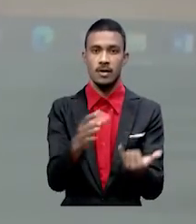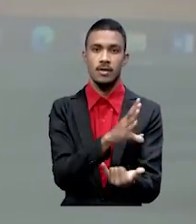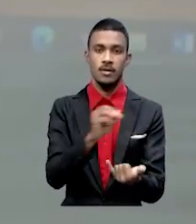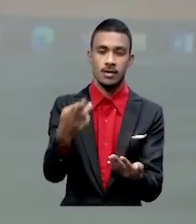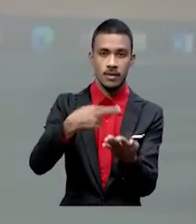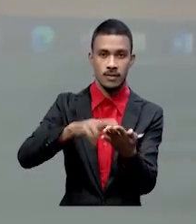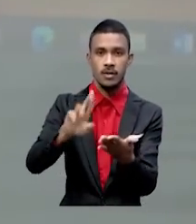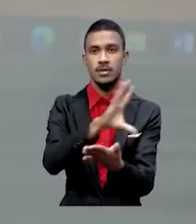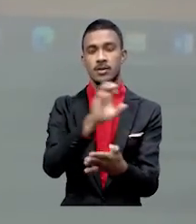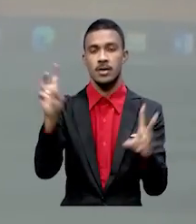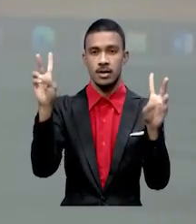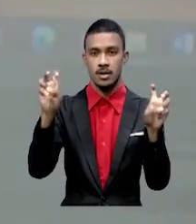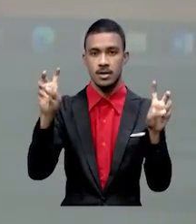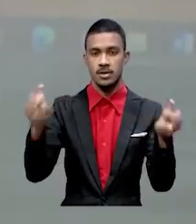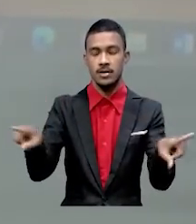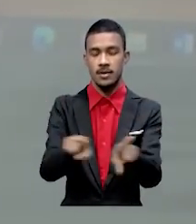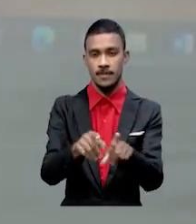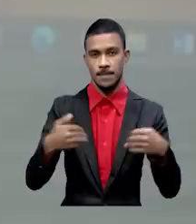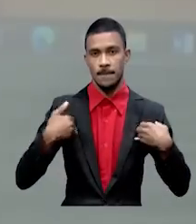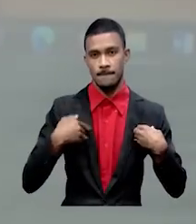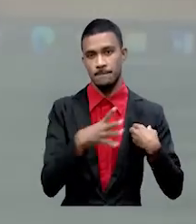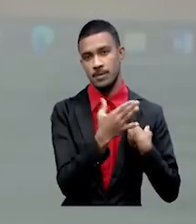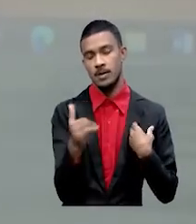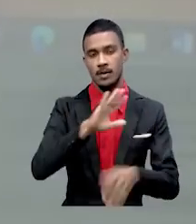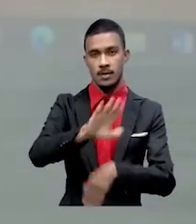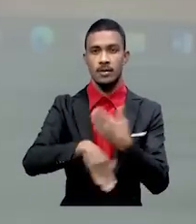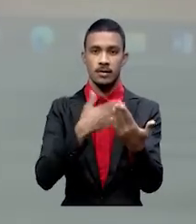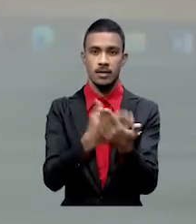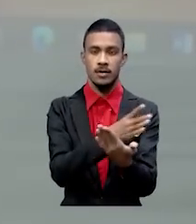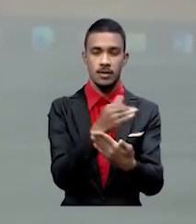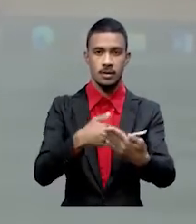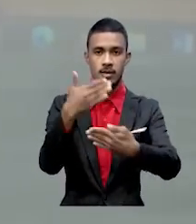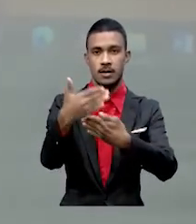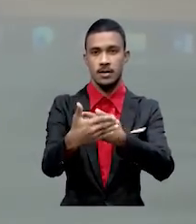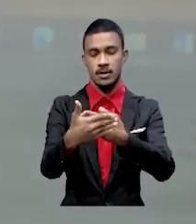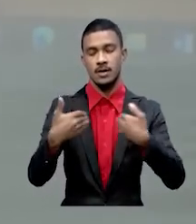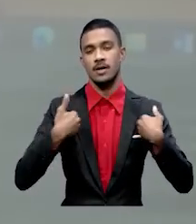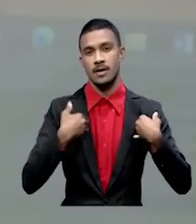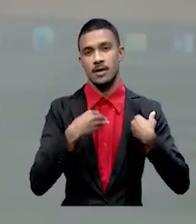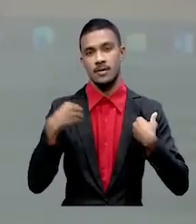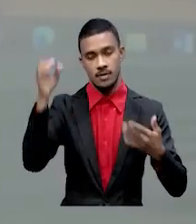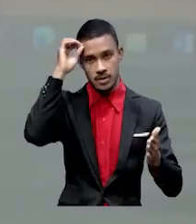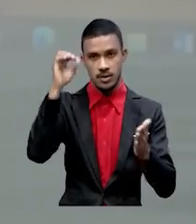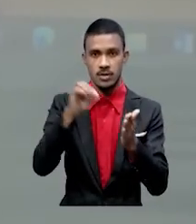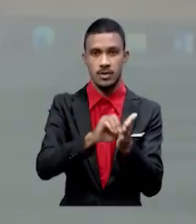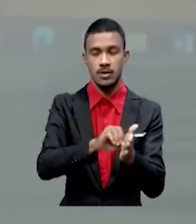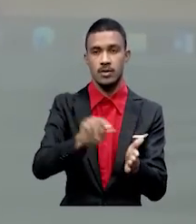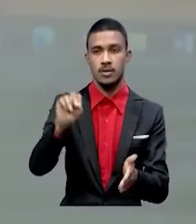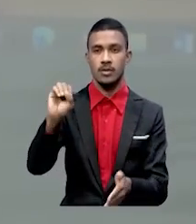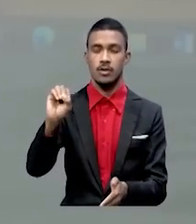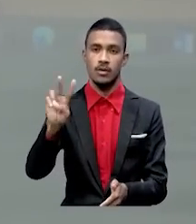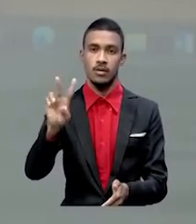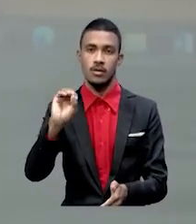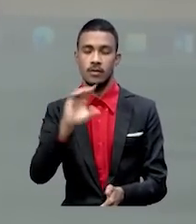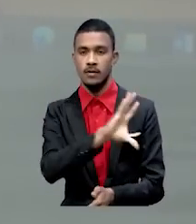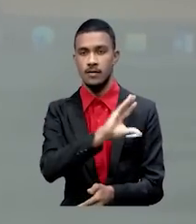o texto desse acordo e todos os seus anexos e enviado ao secretário-geral da ONU para a cerimónia